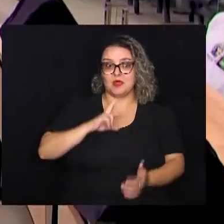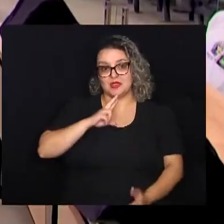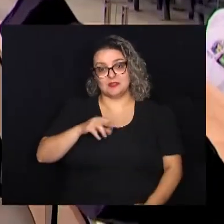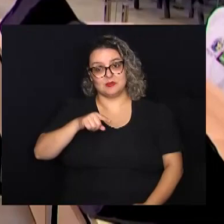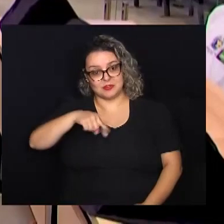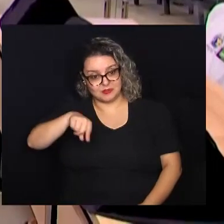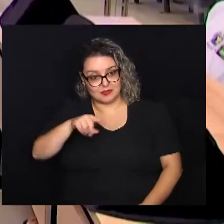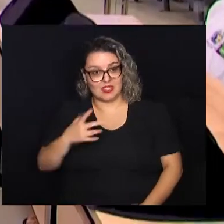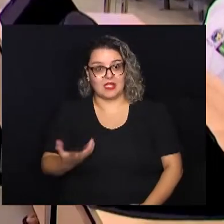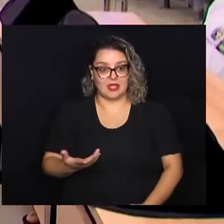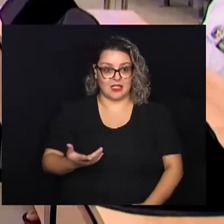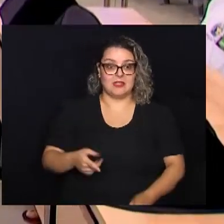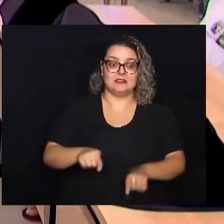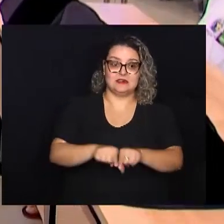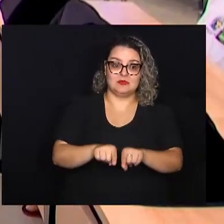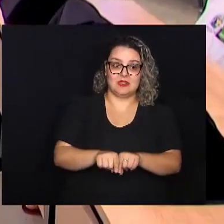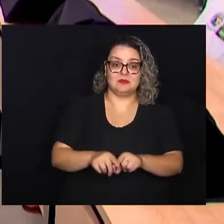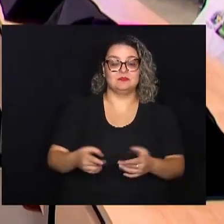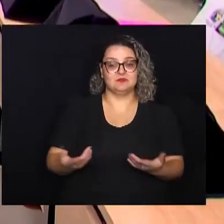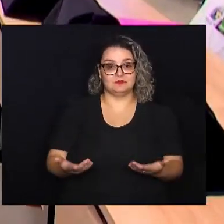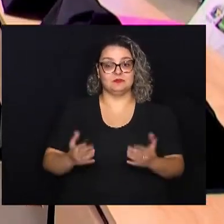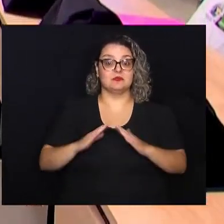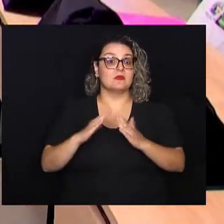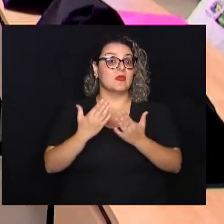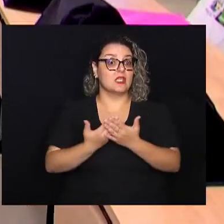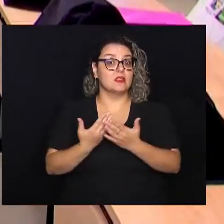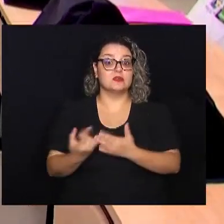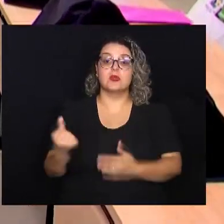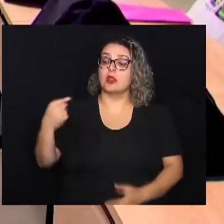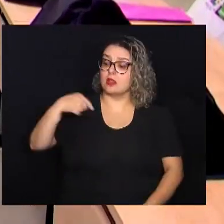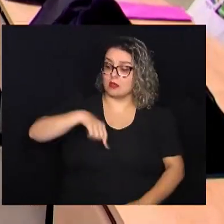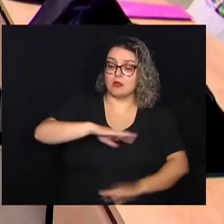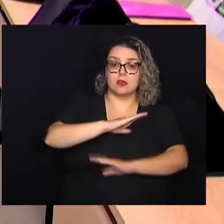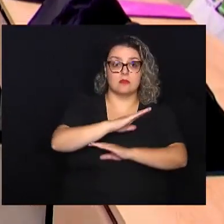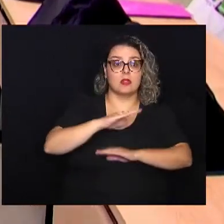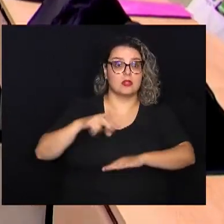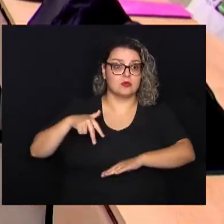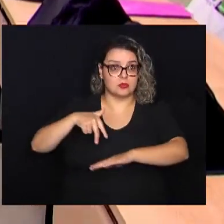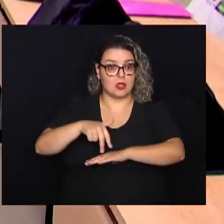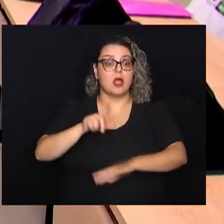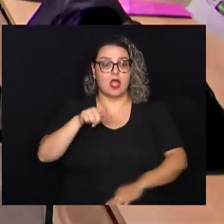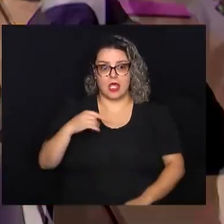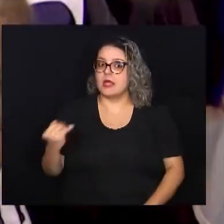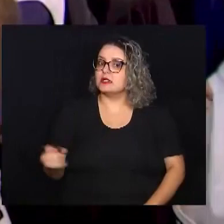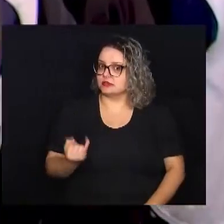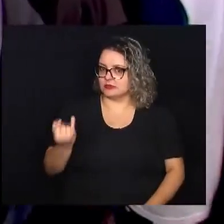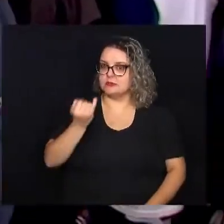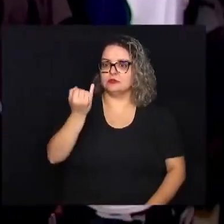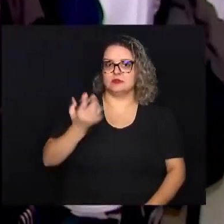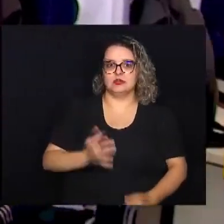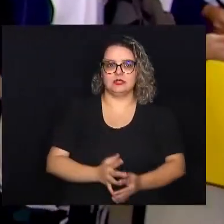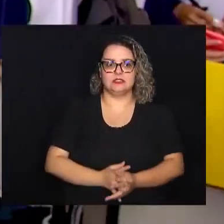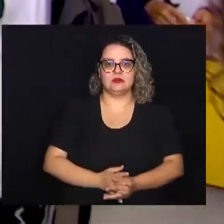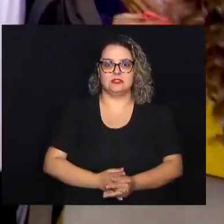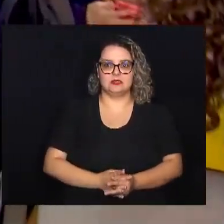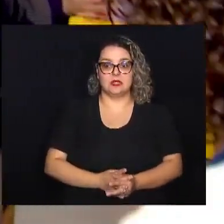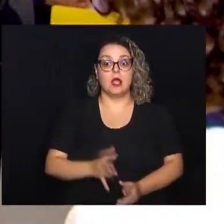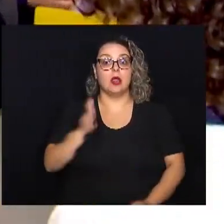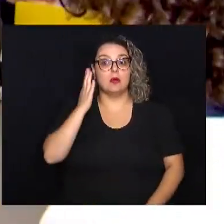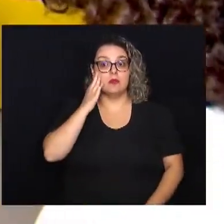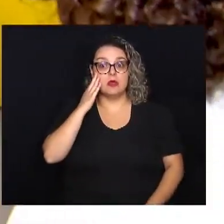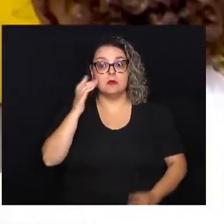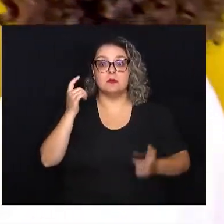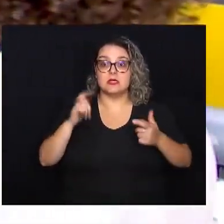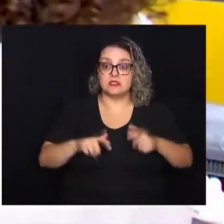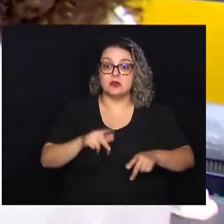né E a escola ela vir para cá né ocupar esse espaço é fundamental para saber que isso passa do Povo